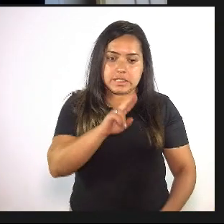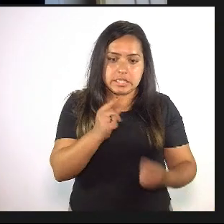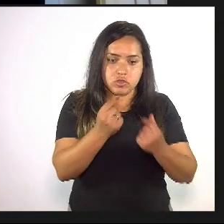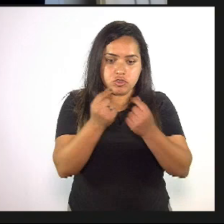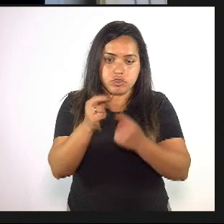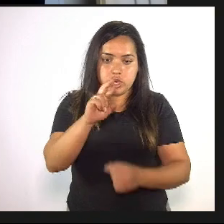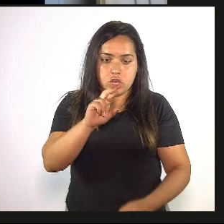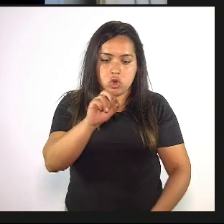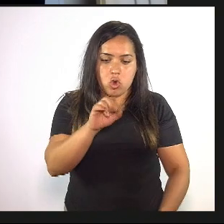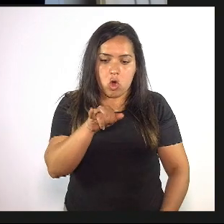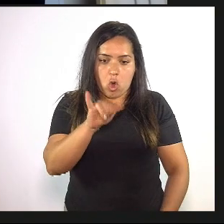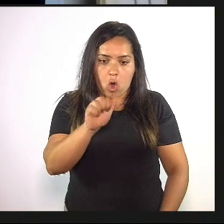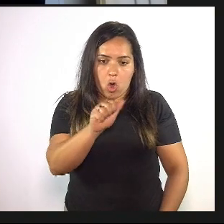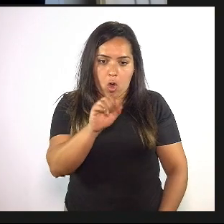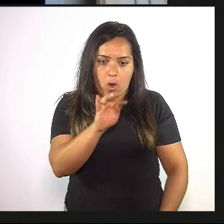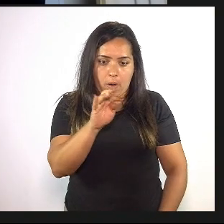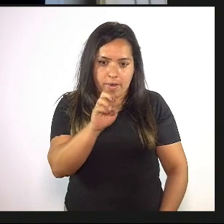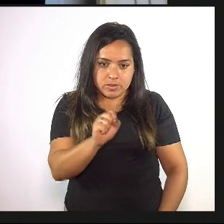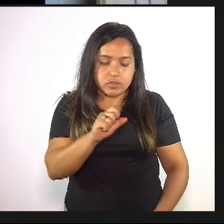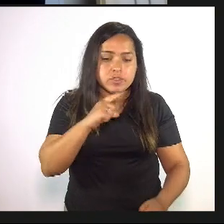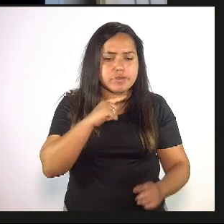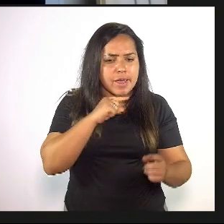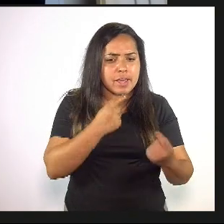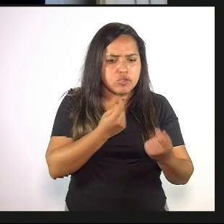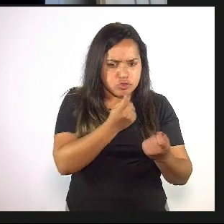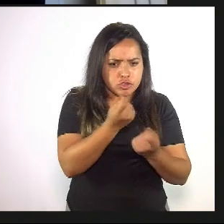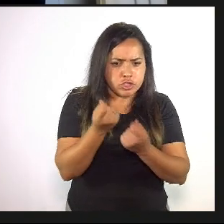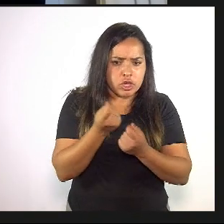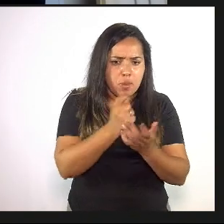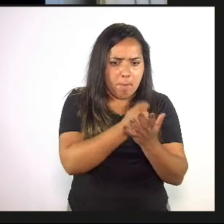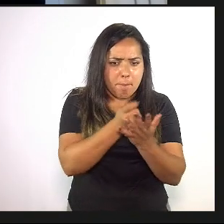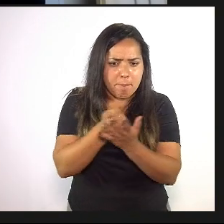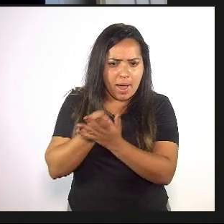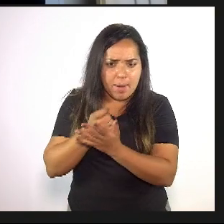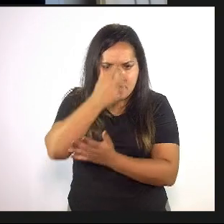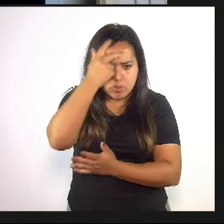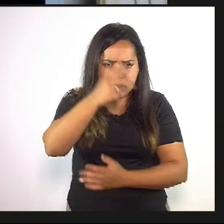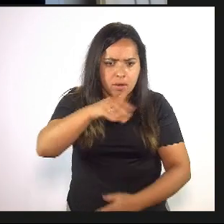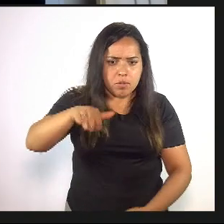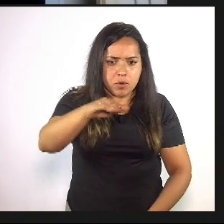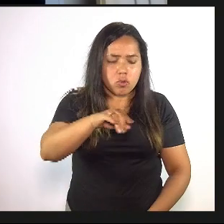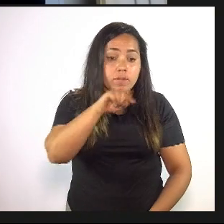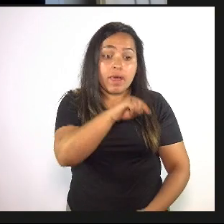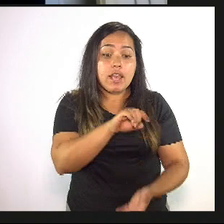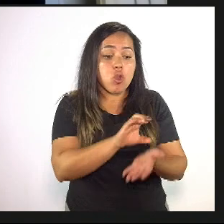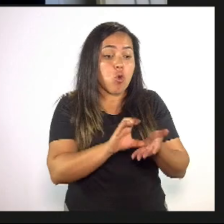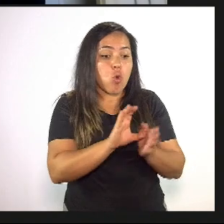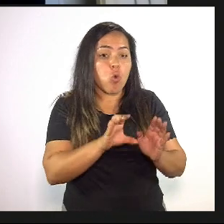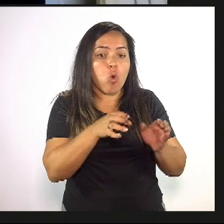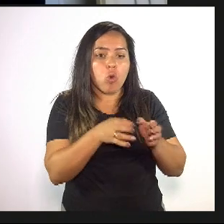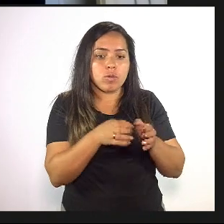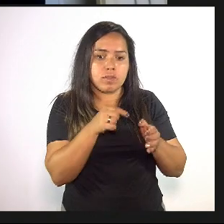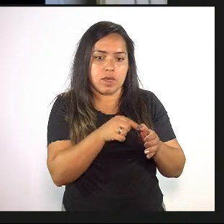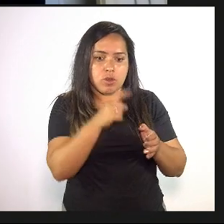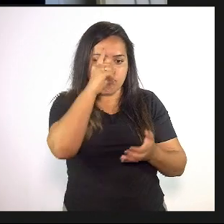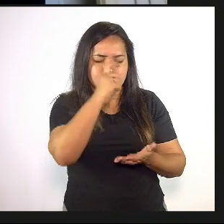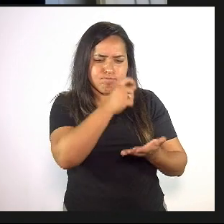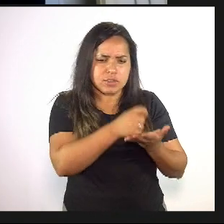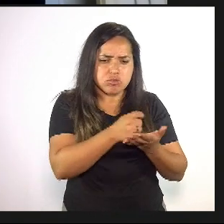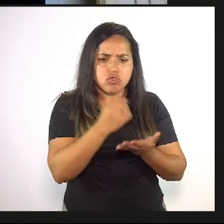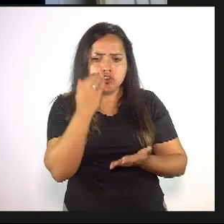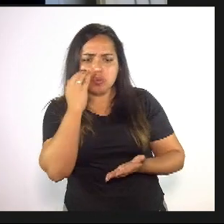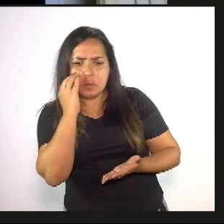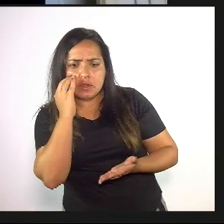o NOFISED, para pagamento de pessoal, e aí o Conselho, por entender